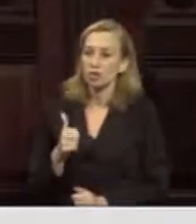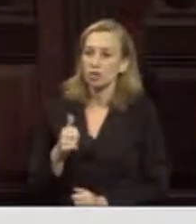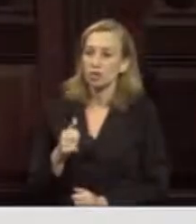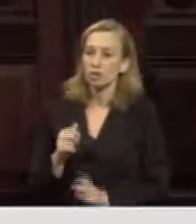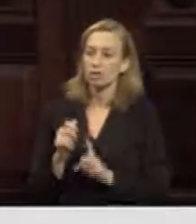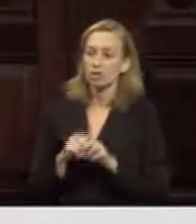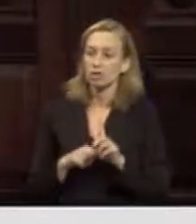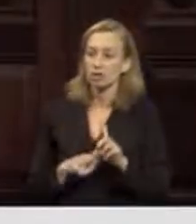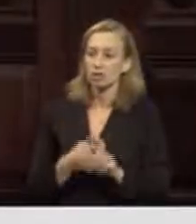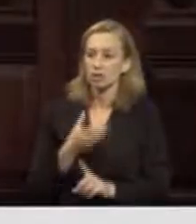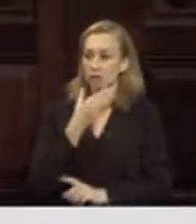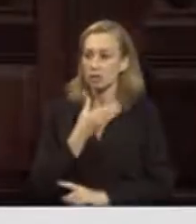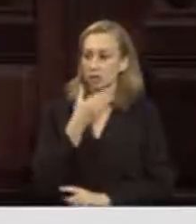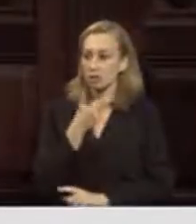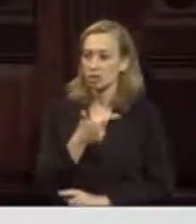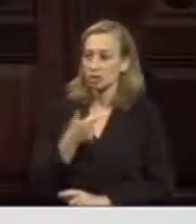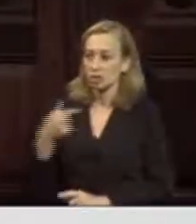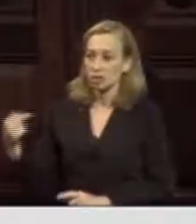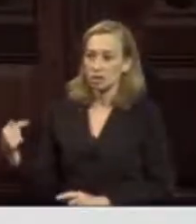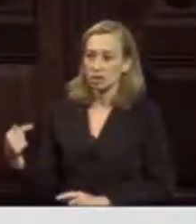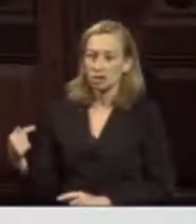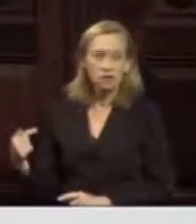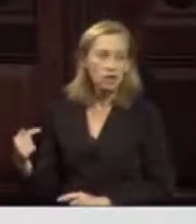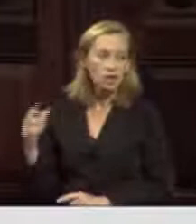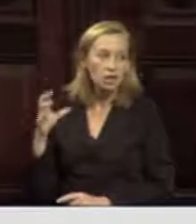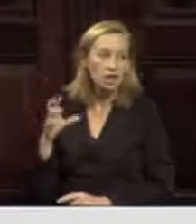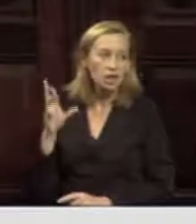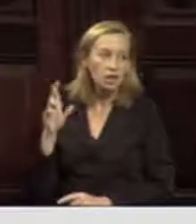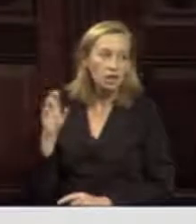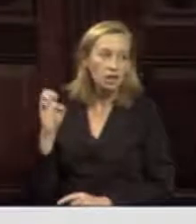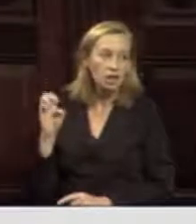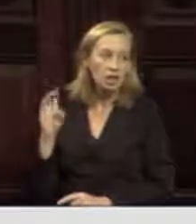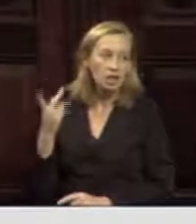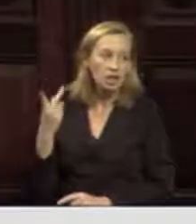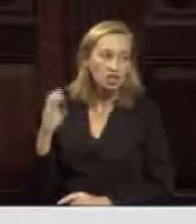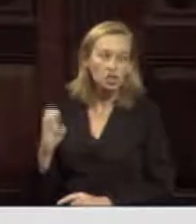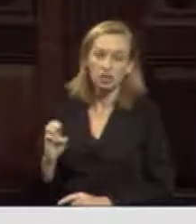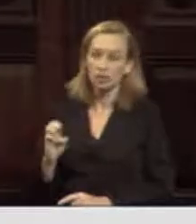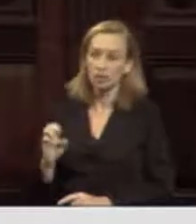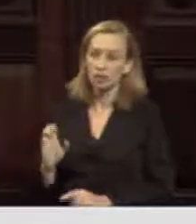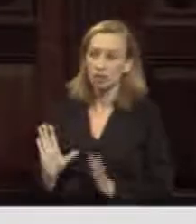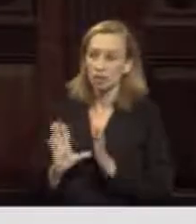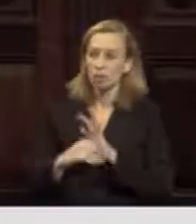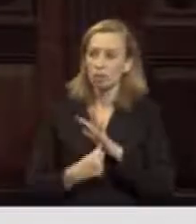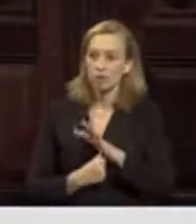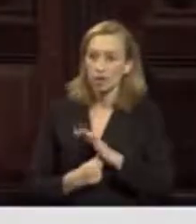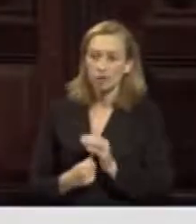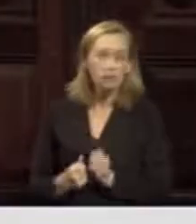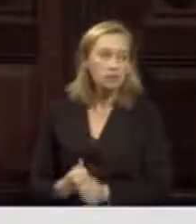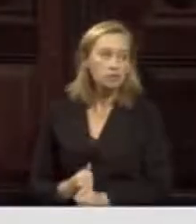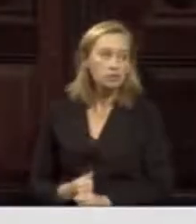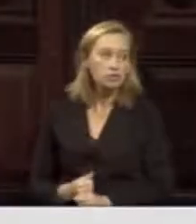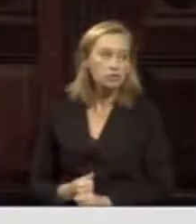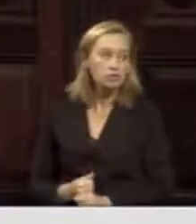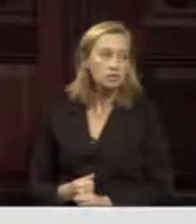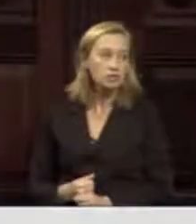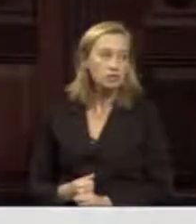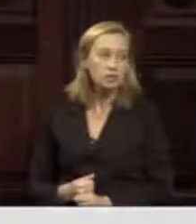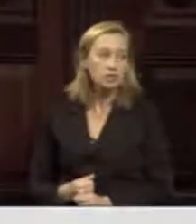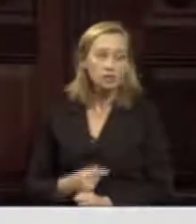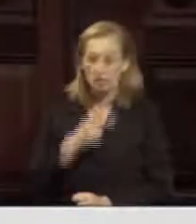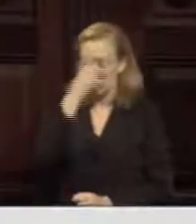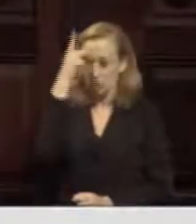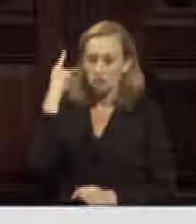de 2017, a creche Maria de Lourdes do SASE foi assaltada. E os funcionários da creche